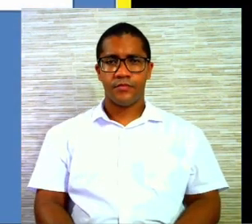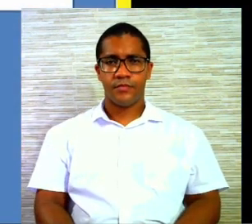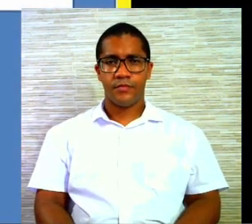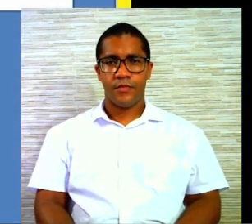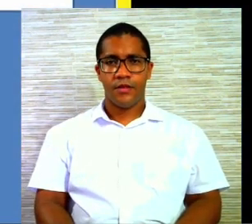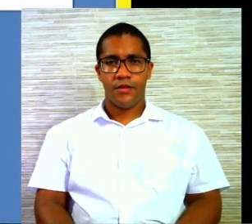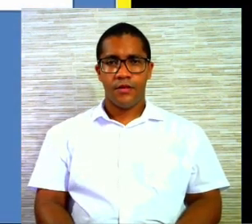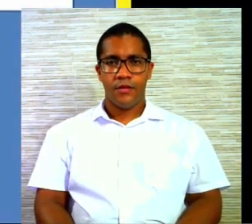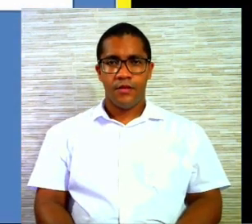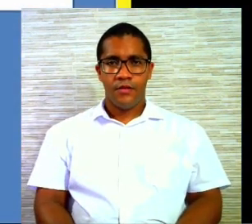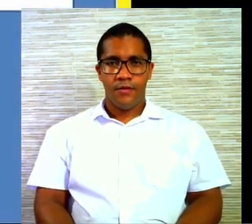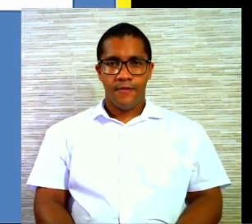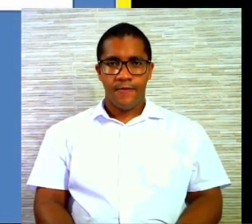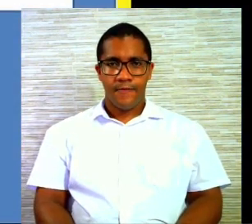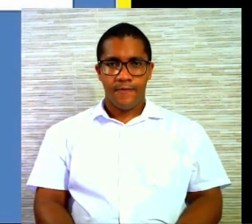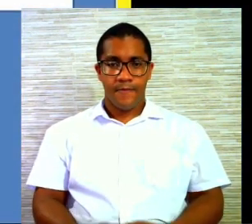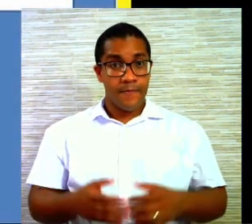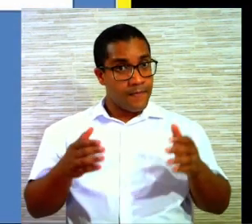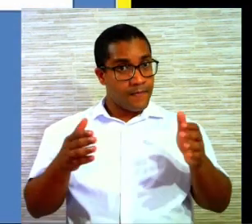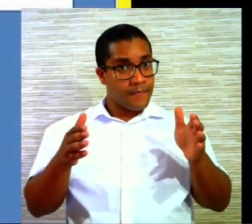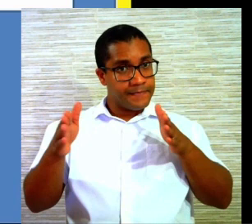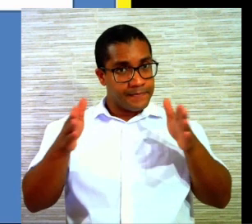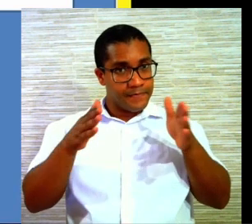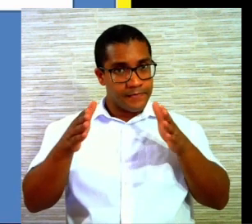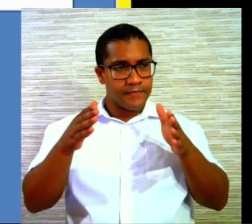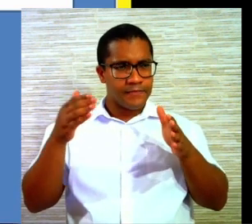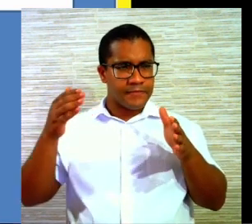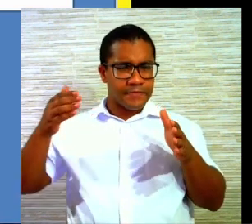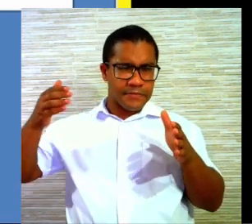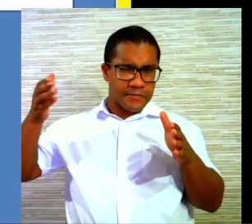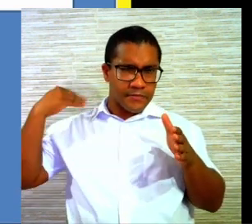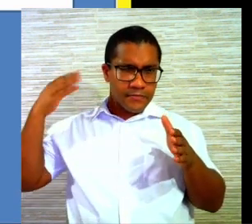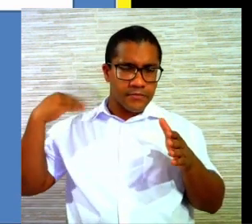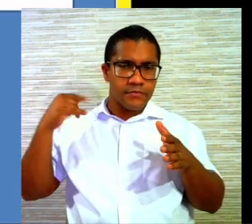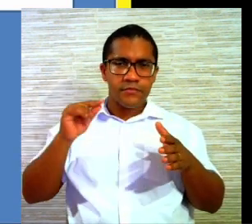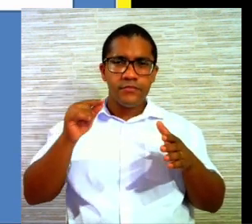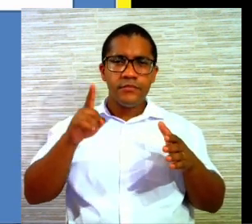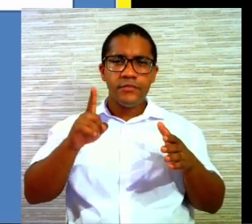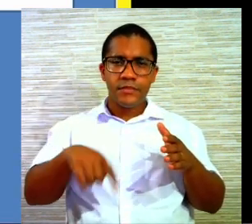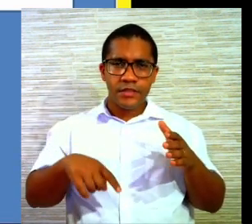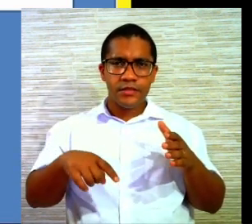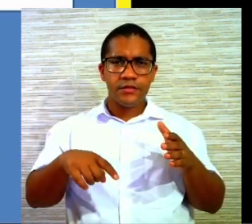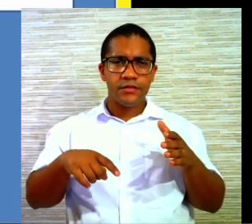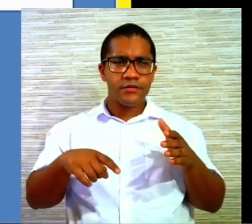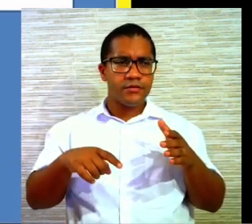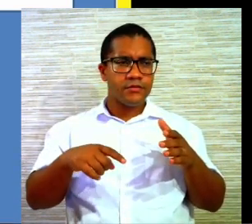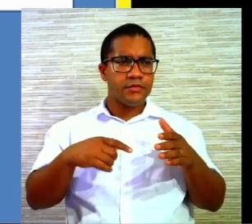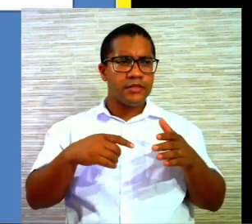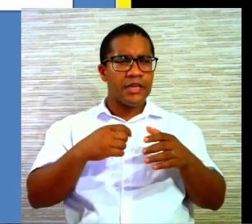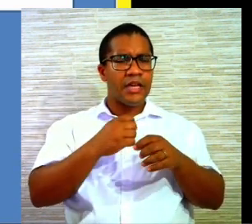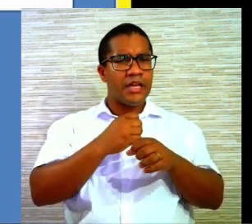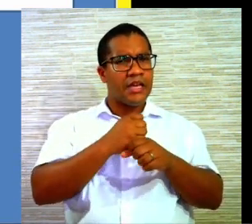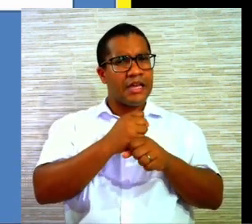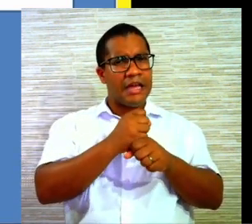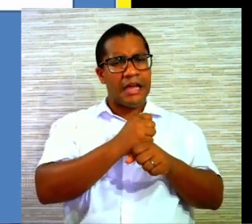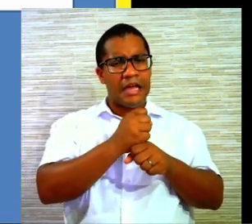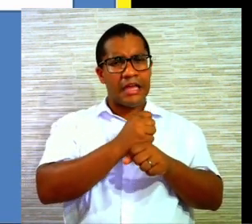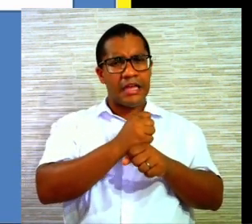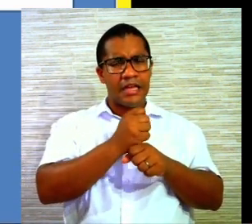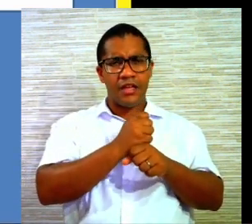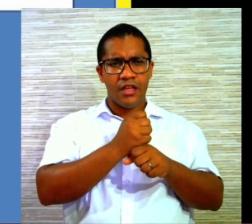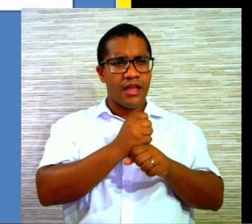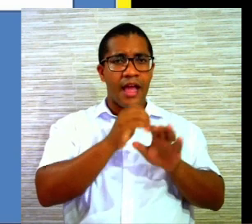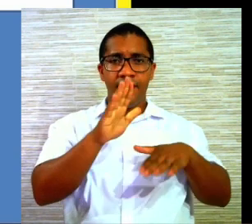o relacionamento. Então, no período antigo, o relacionamento era longo período, a